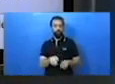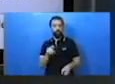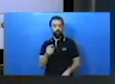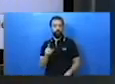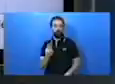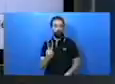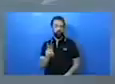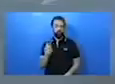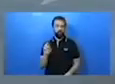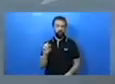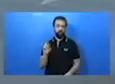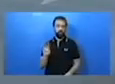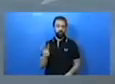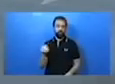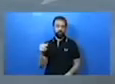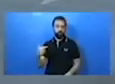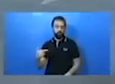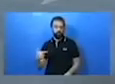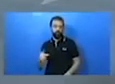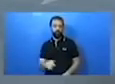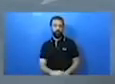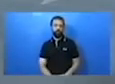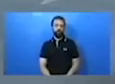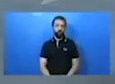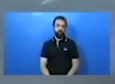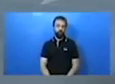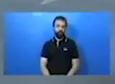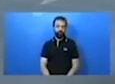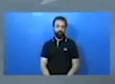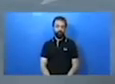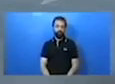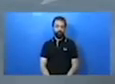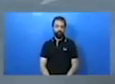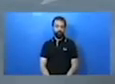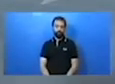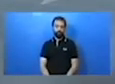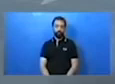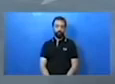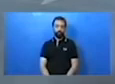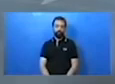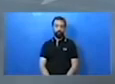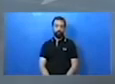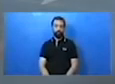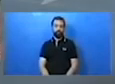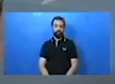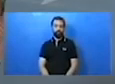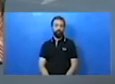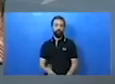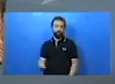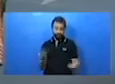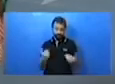Vamos terminar a tarefa que nós já fizemos uma parte na aula anterior. Então